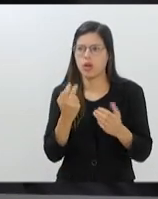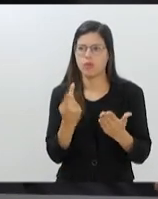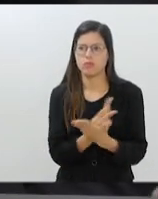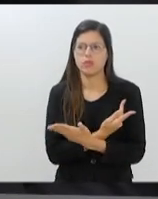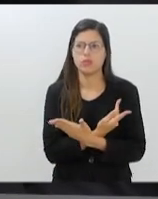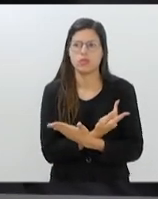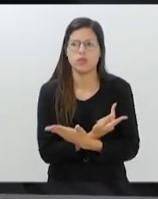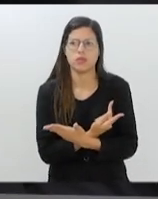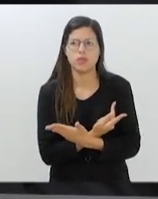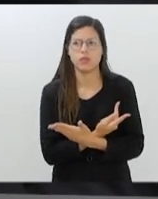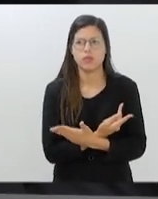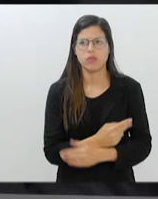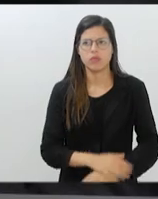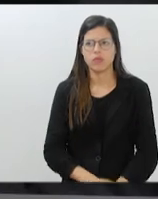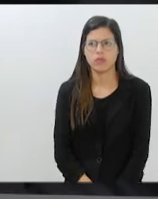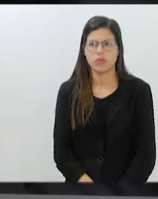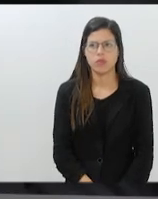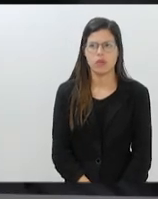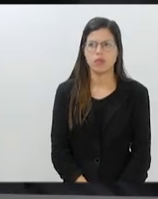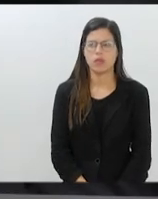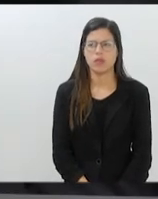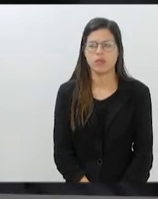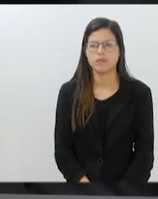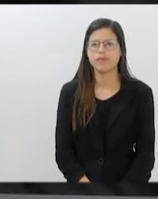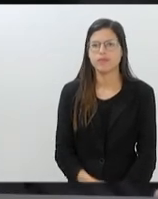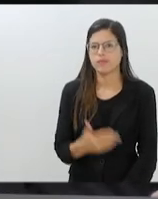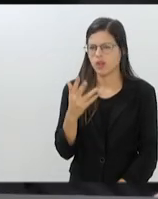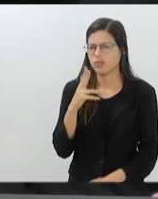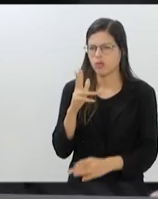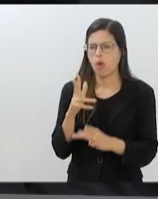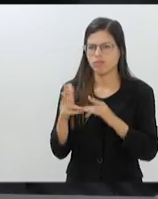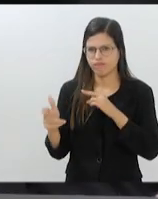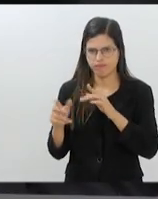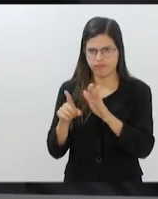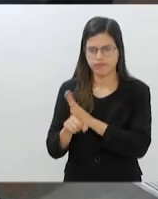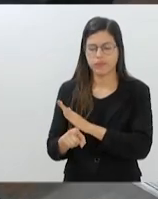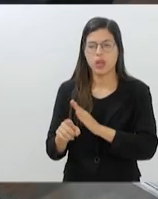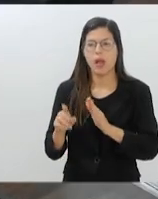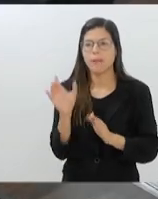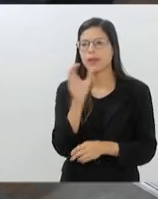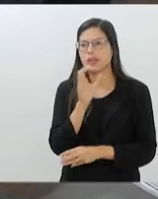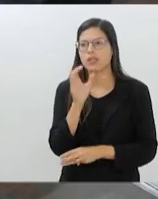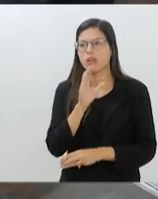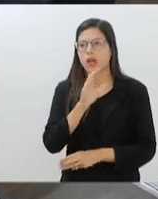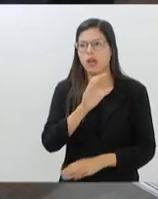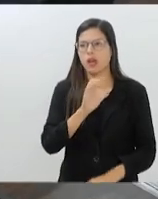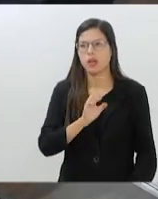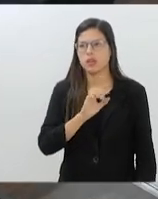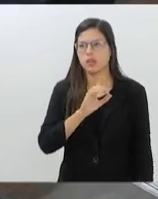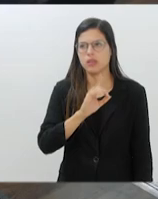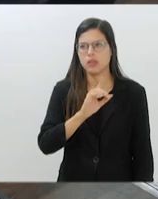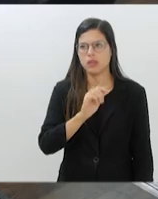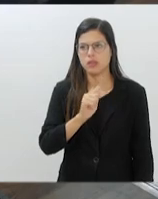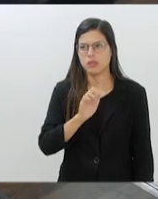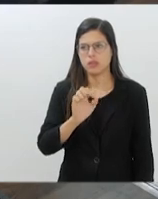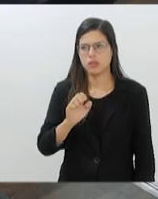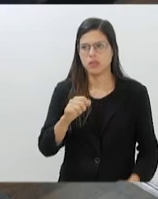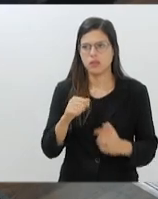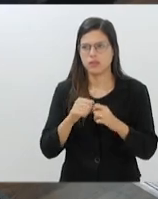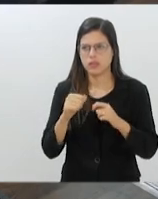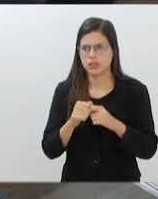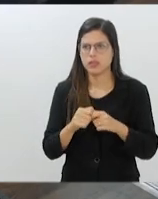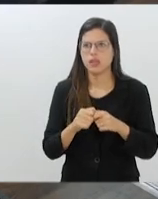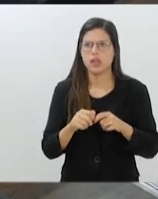permite me permite uma parte que tem relevância sua fala por Óbvio a cedade fazer essa ação com os aguadeiros que até uma ação de vanguarda